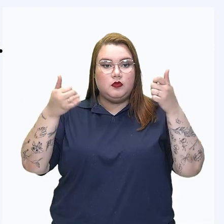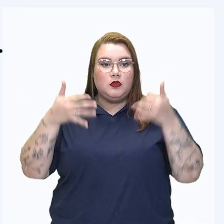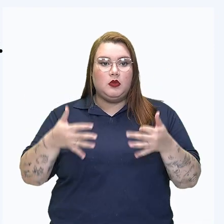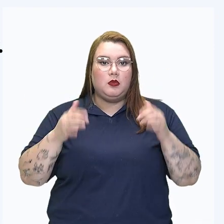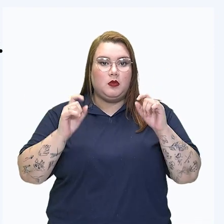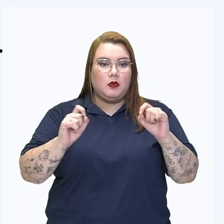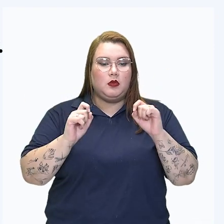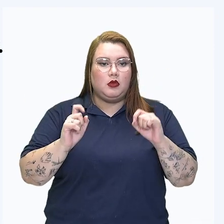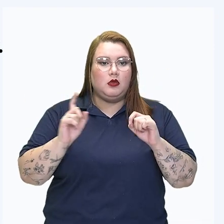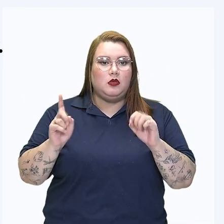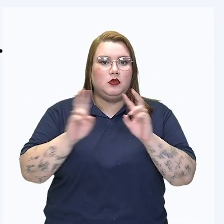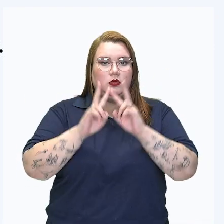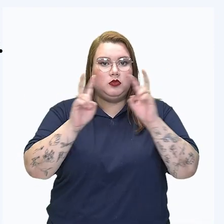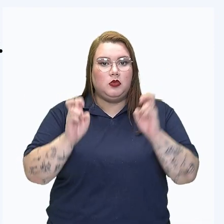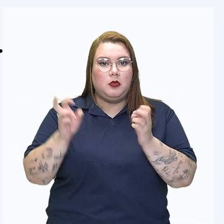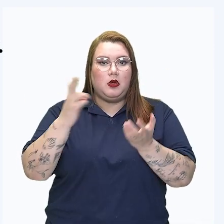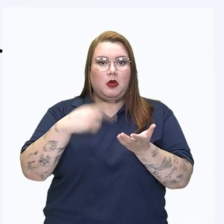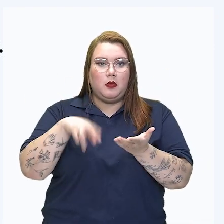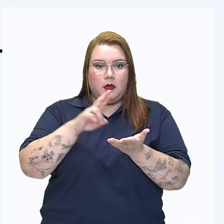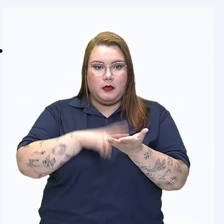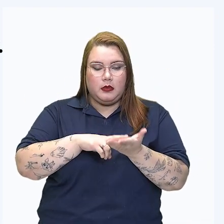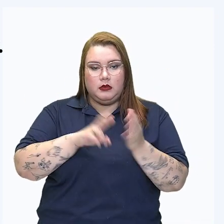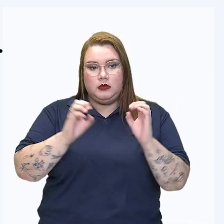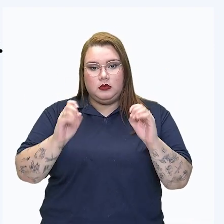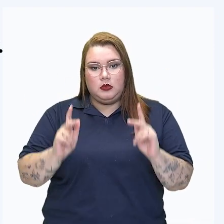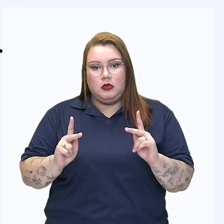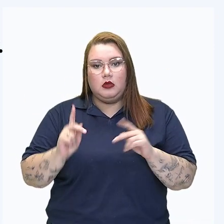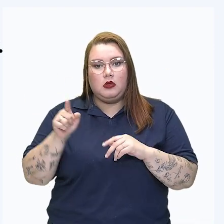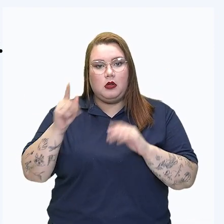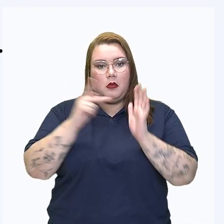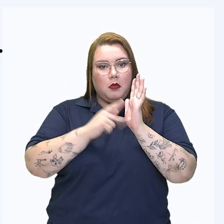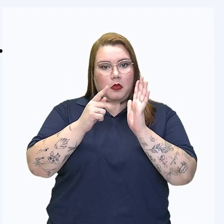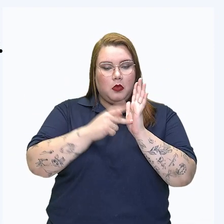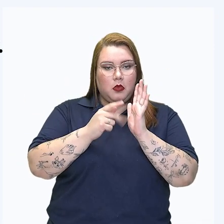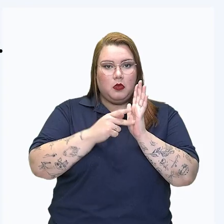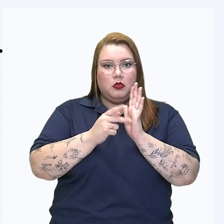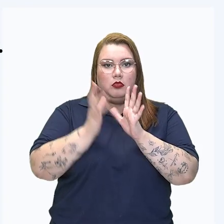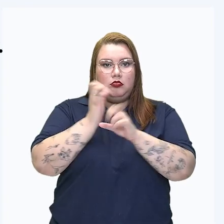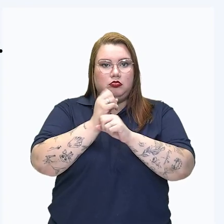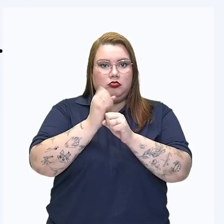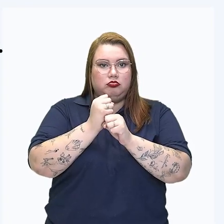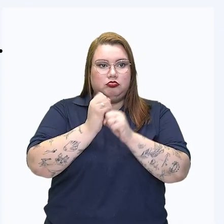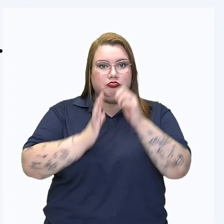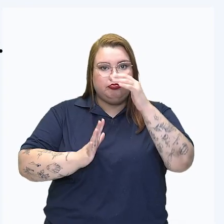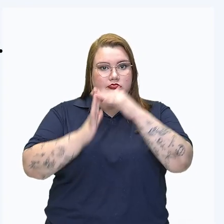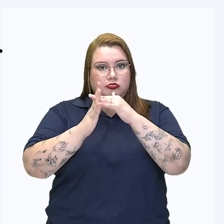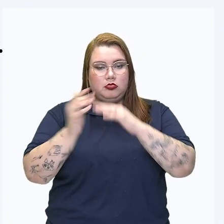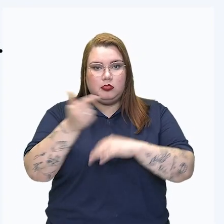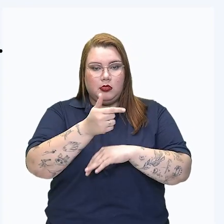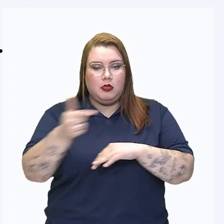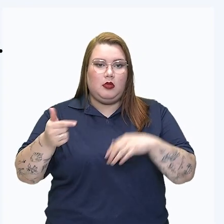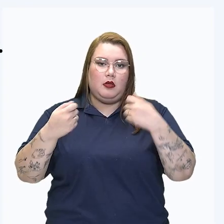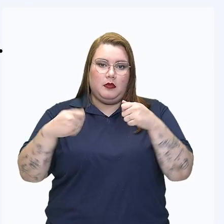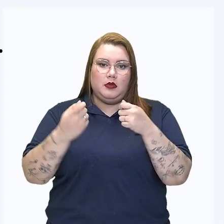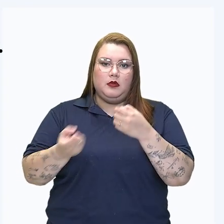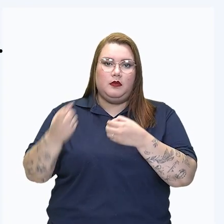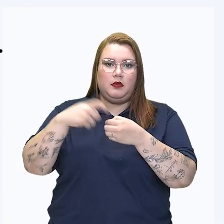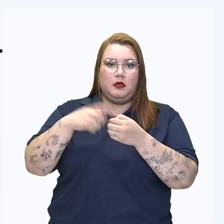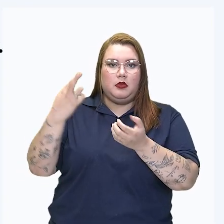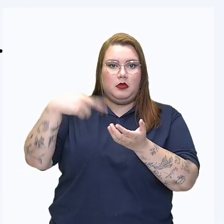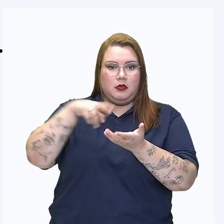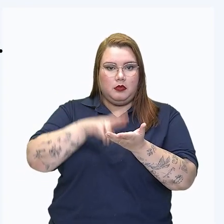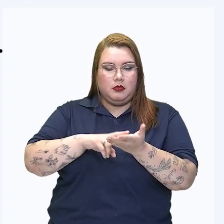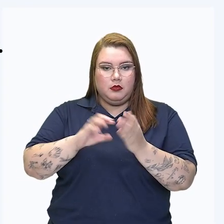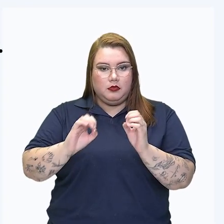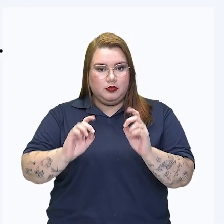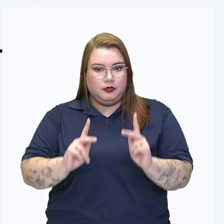vocês lançaram toda a nota, tem uma nota baixa ali, já vai aparecer a recuperação para o aluno e a lista de alunos que precisam fazer.